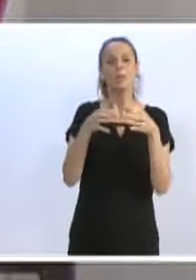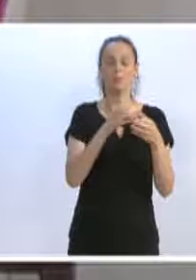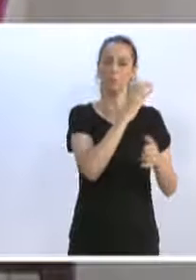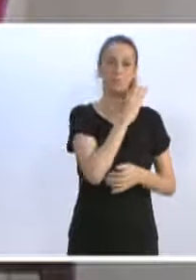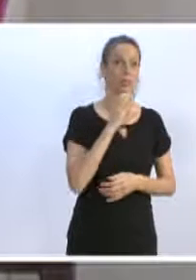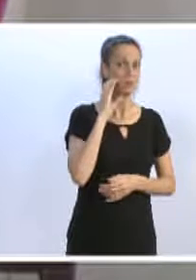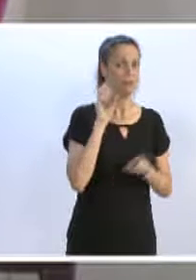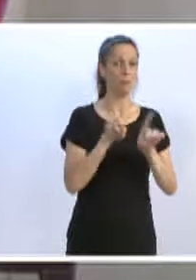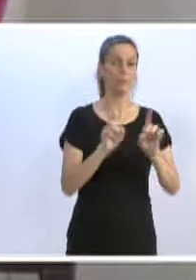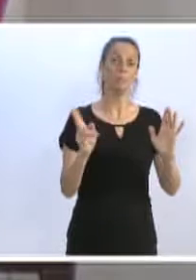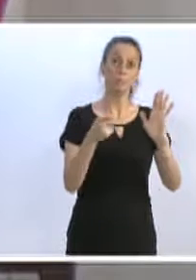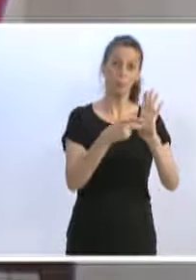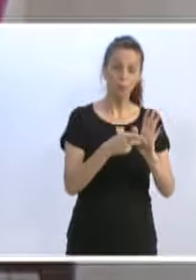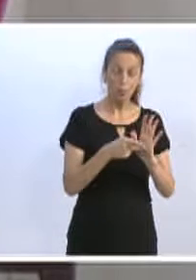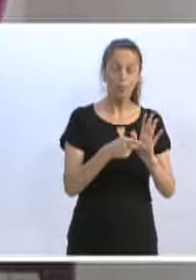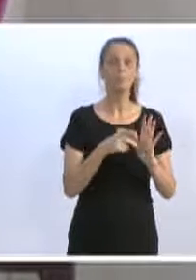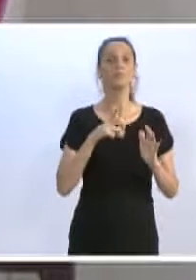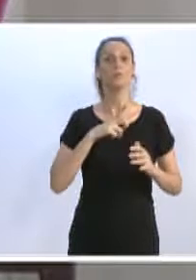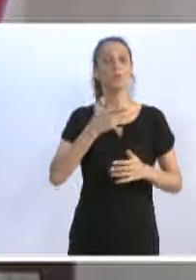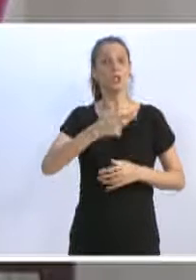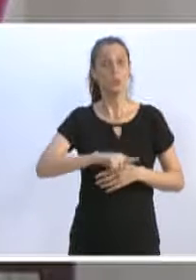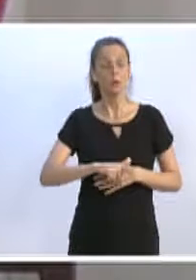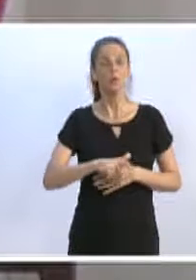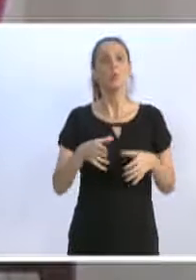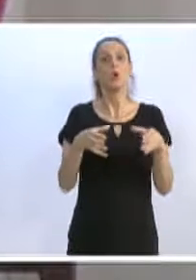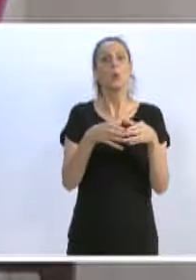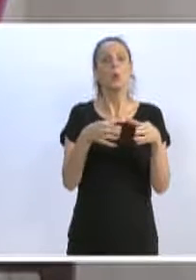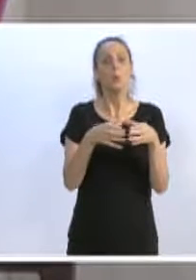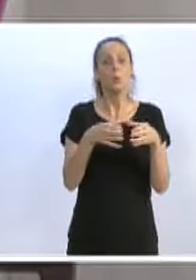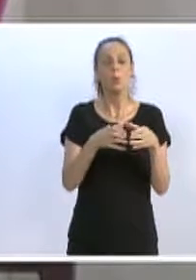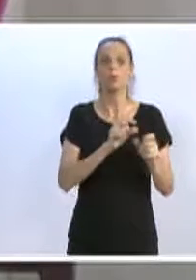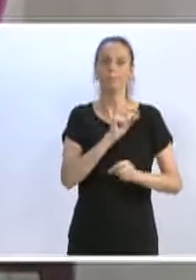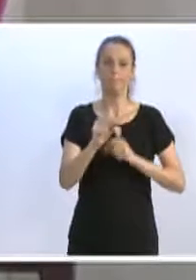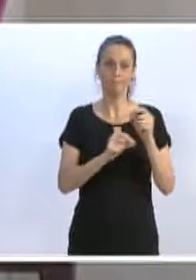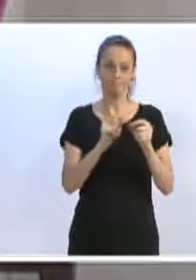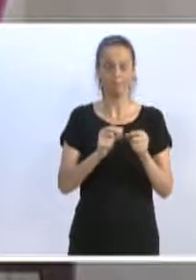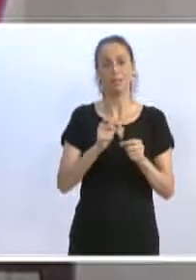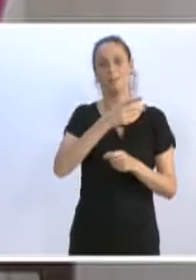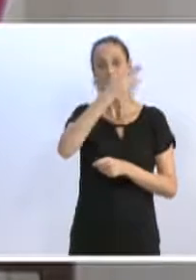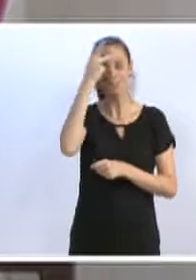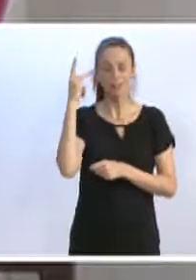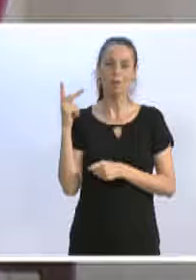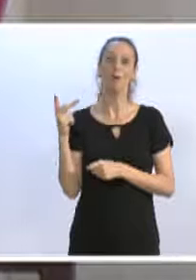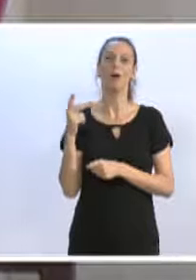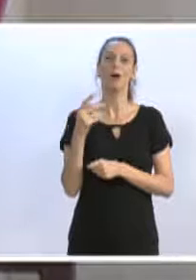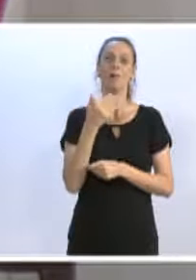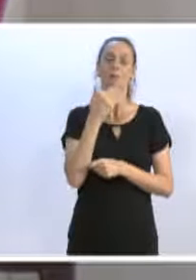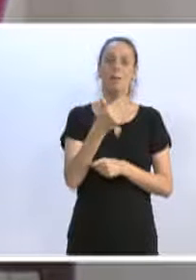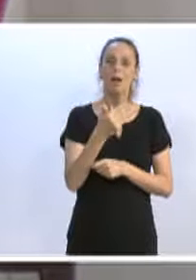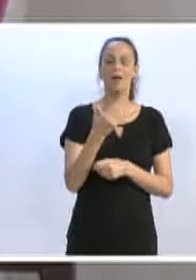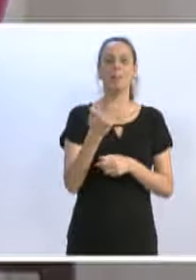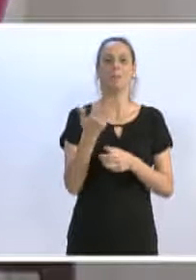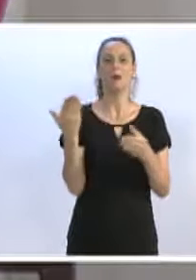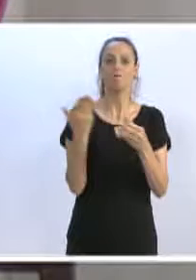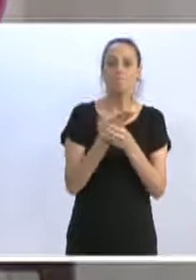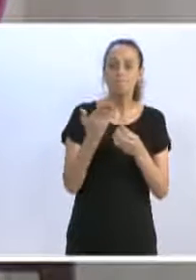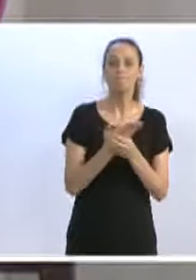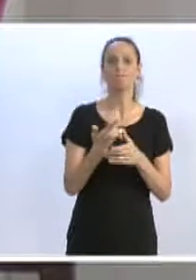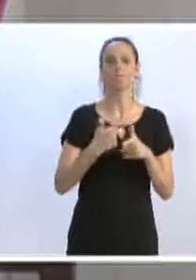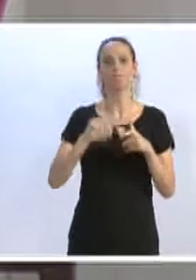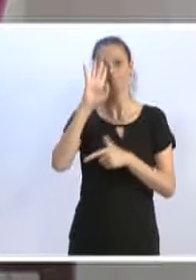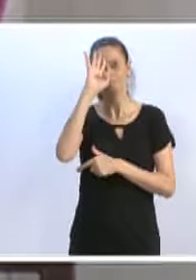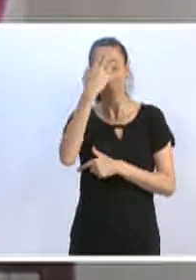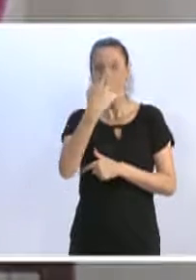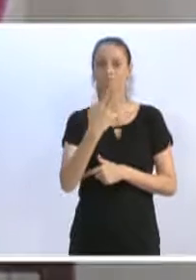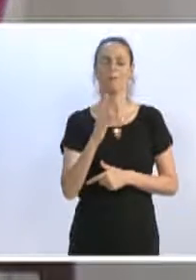procon que tiveram aí mais um mutirão de conciliação que foi muito bom onde iniciou na minha na minha gestão a possibilidade de resolver várias demandas em uma só